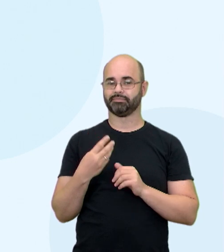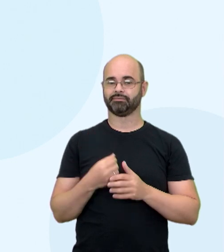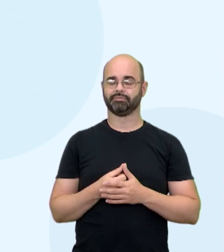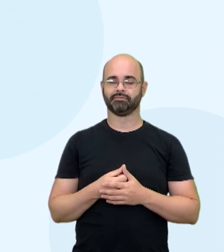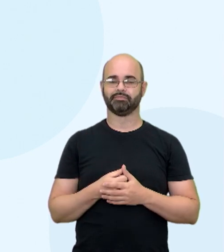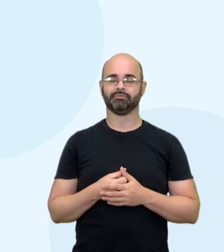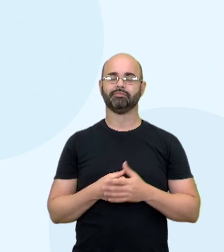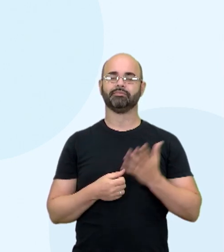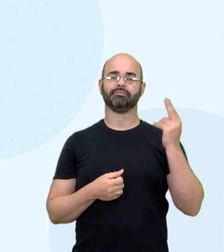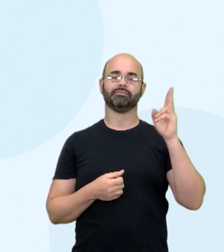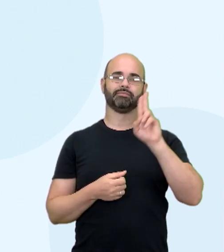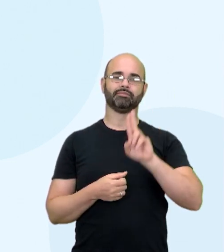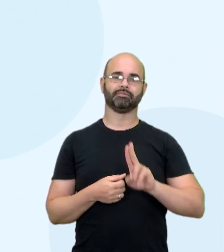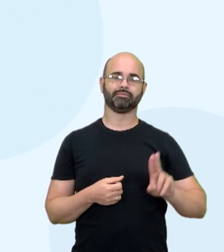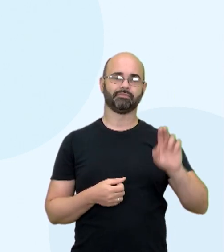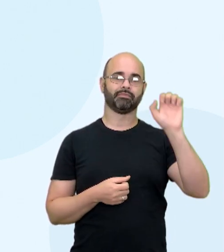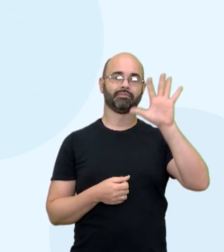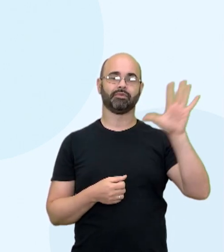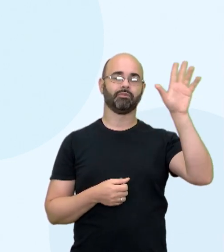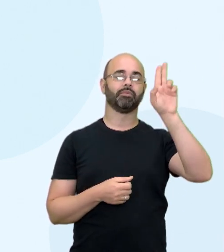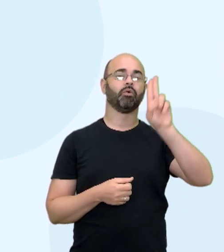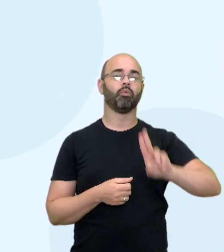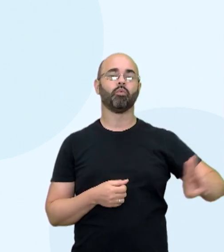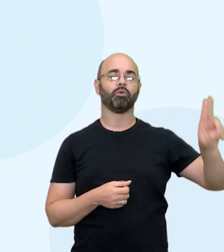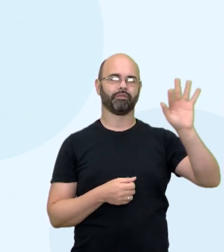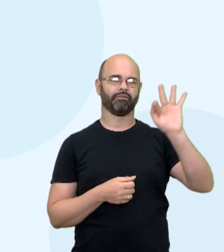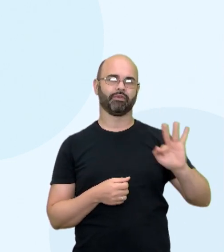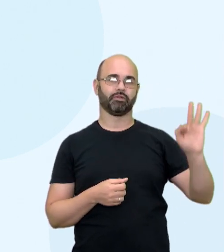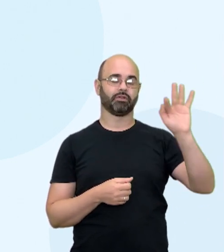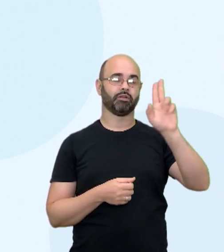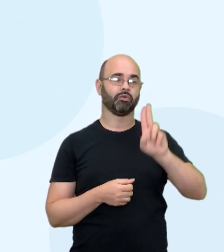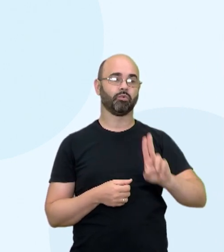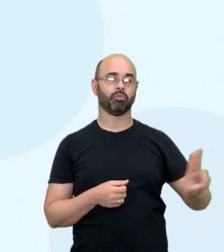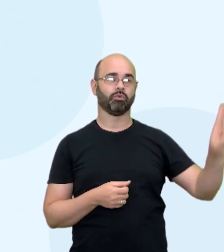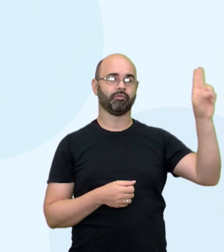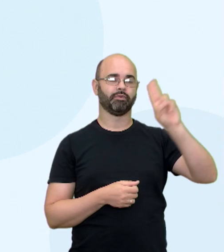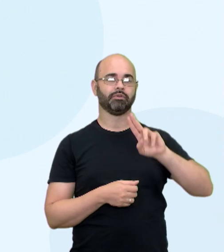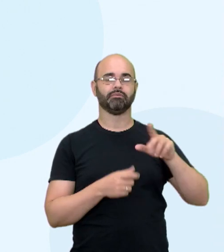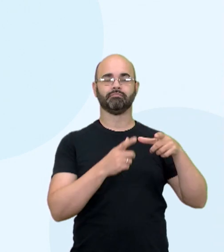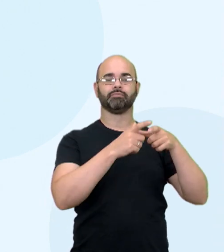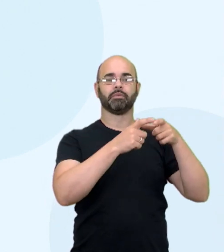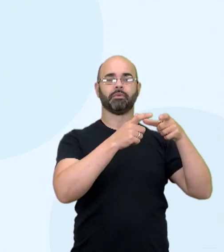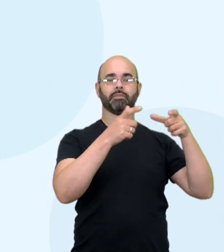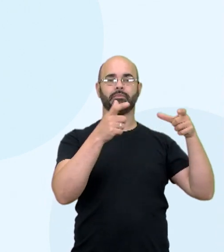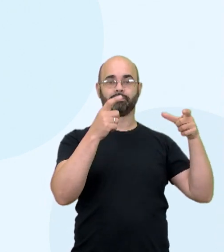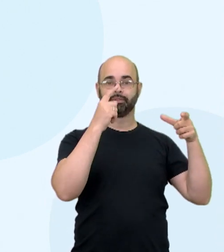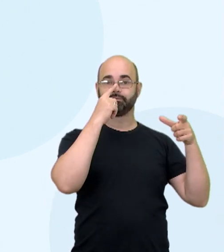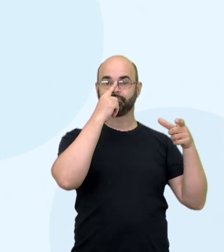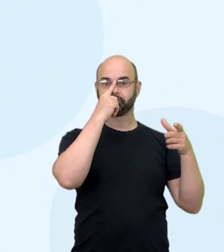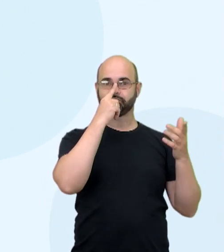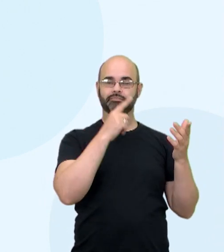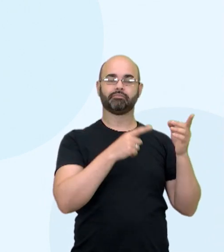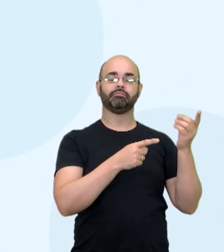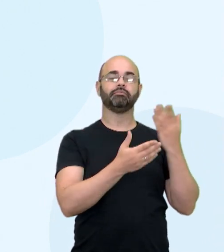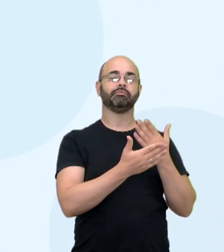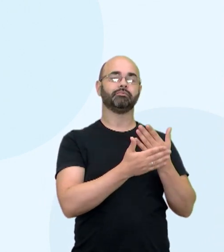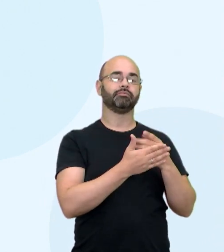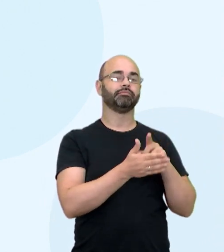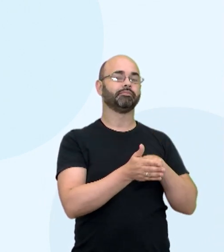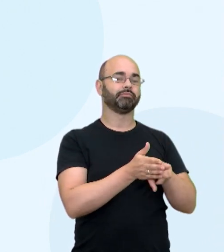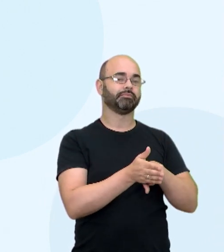as universidades na Europa, né? E elas passam a ser as mais importantes instituições